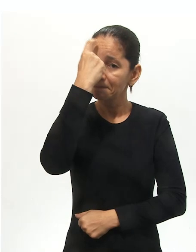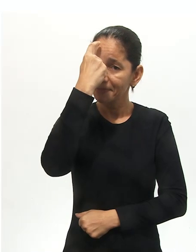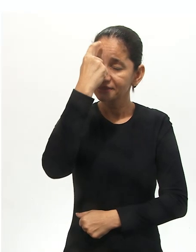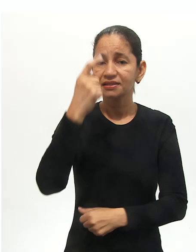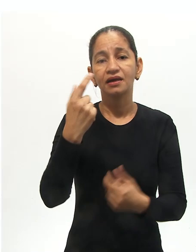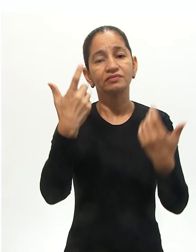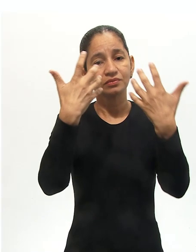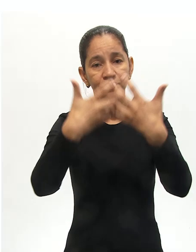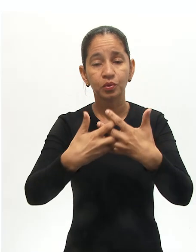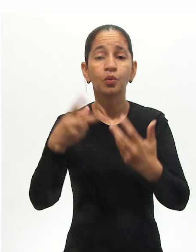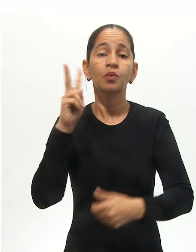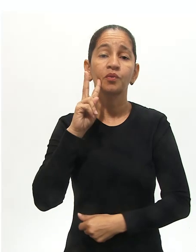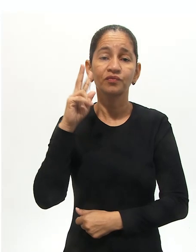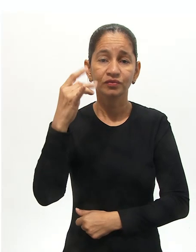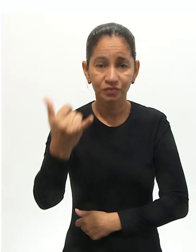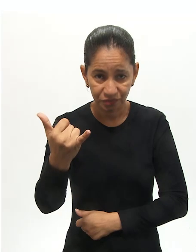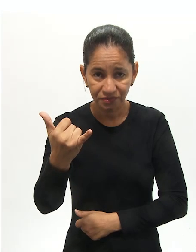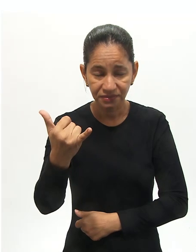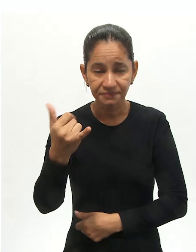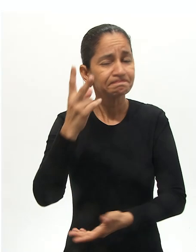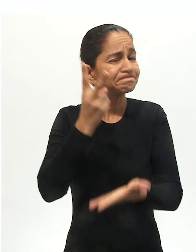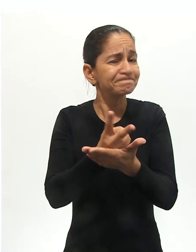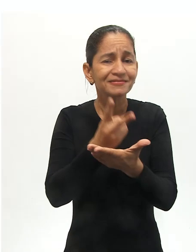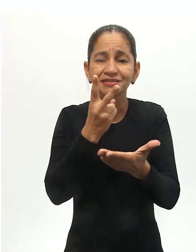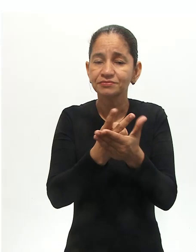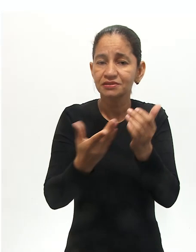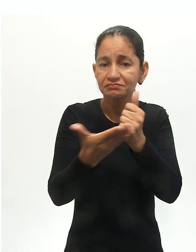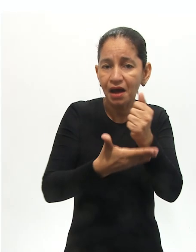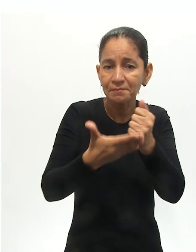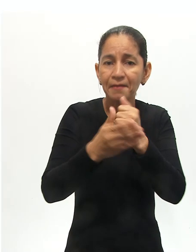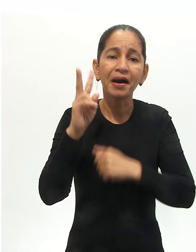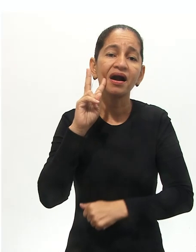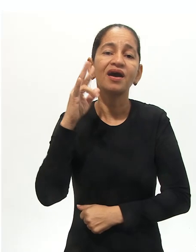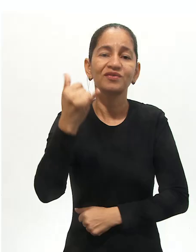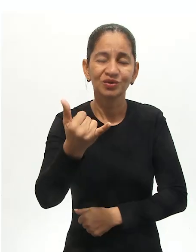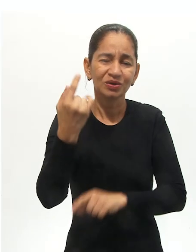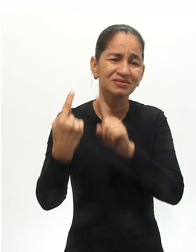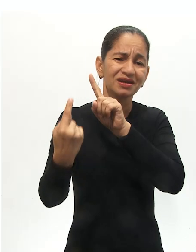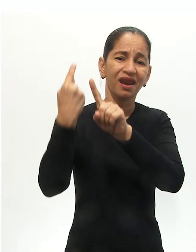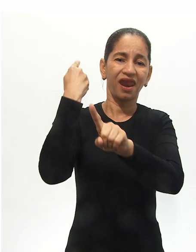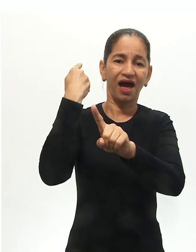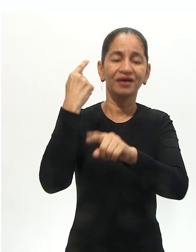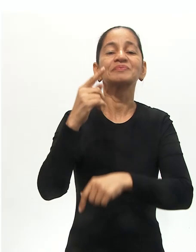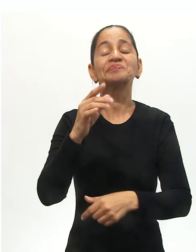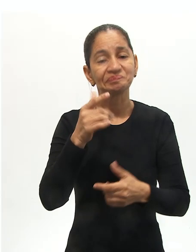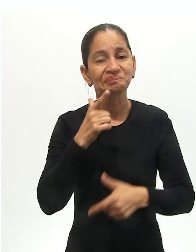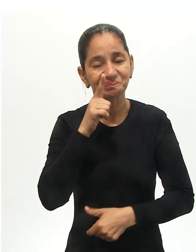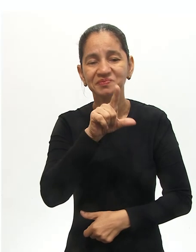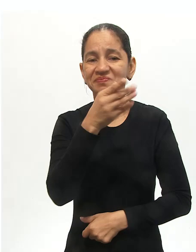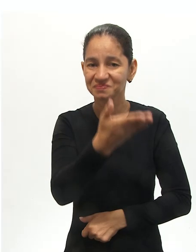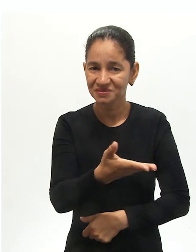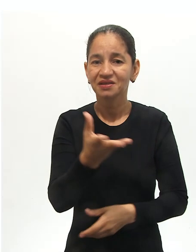grande referência do Vygotsky. A educação,